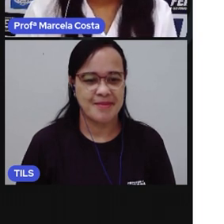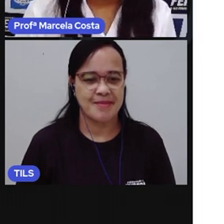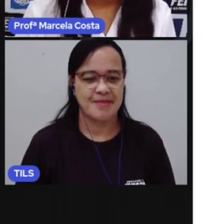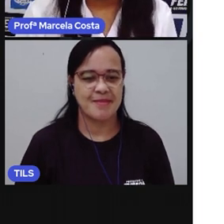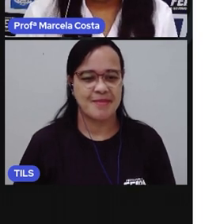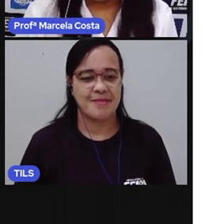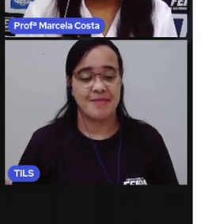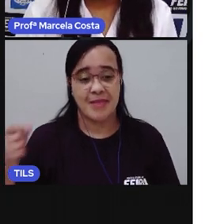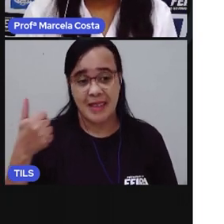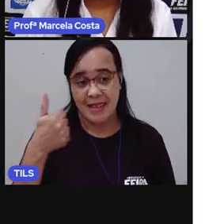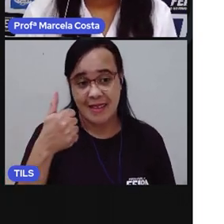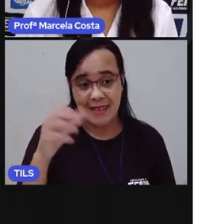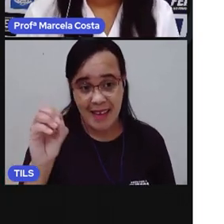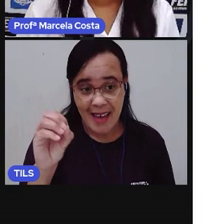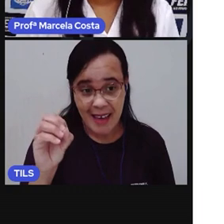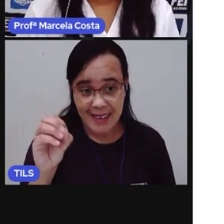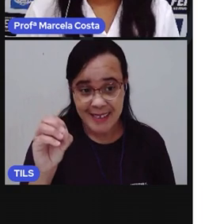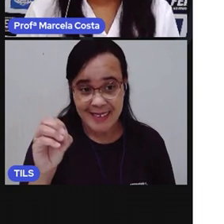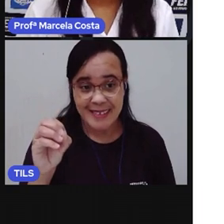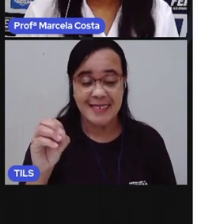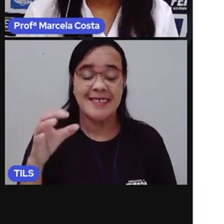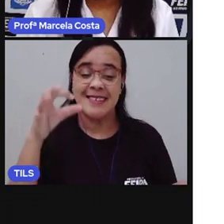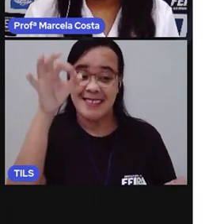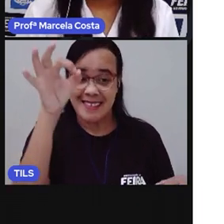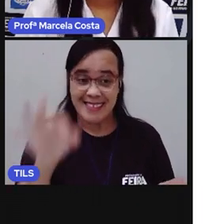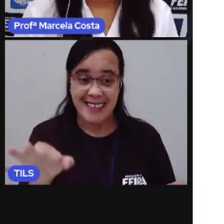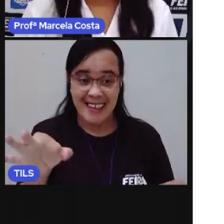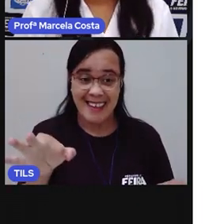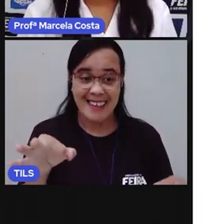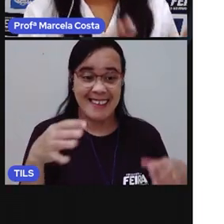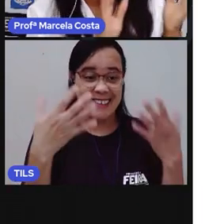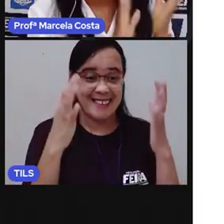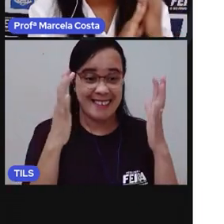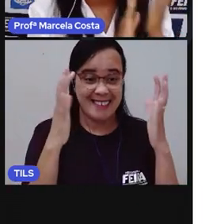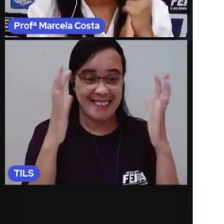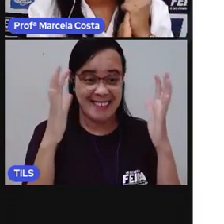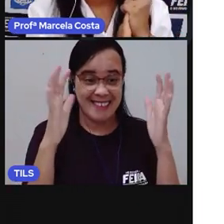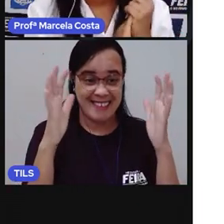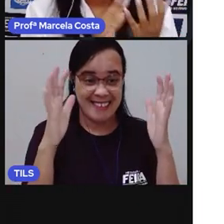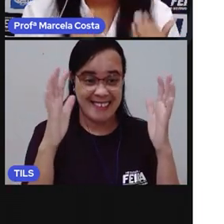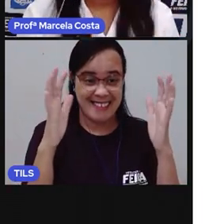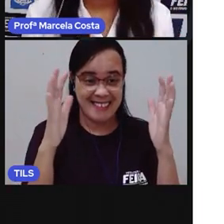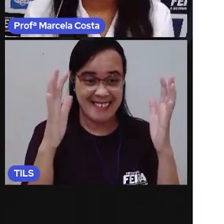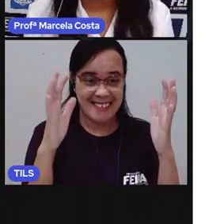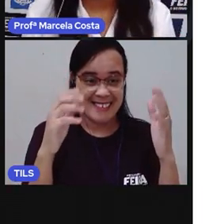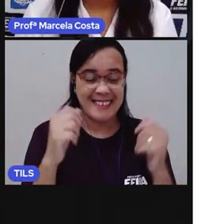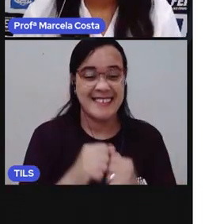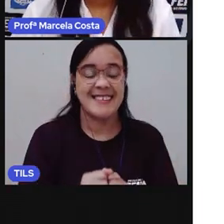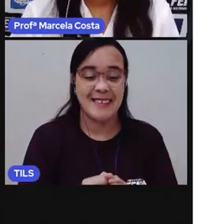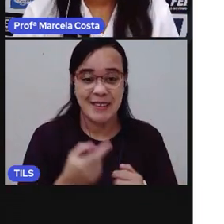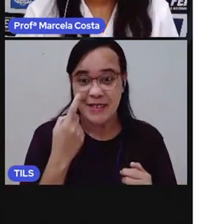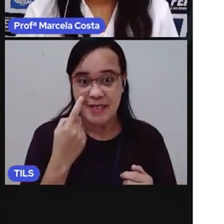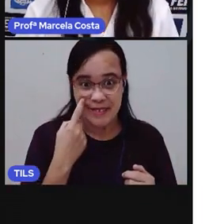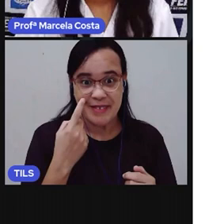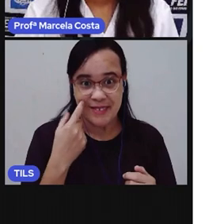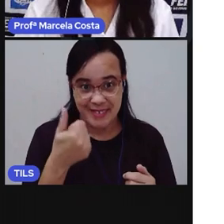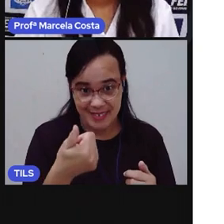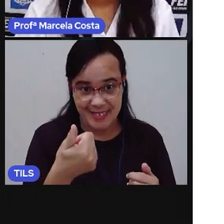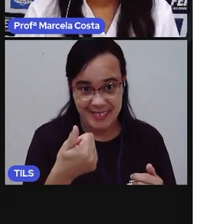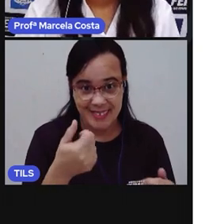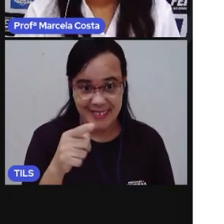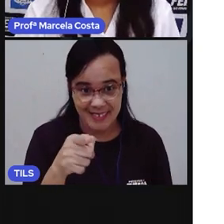E quem disse 10 acertou muito bem vamos conferir